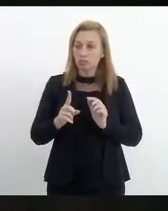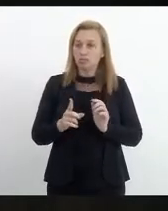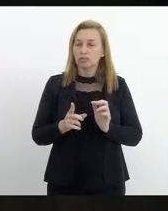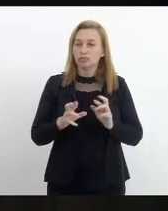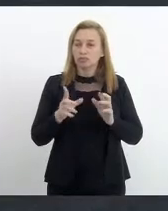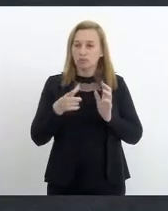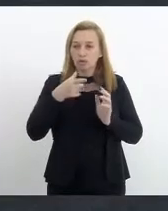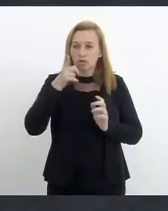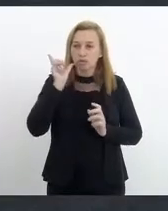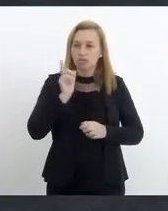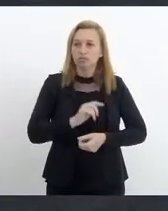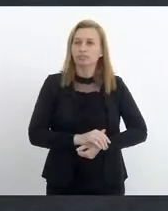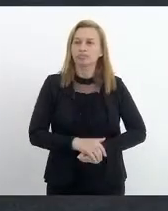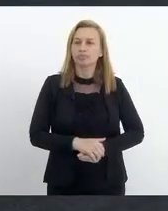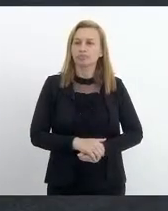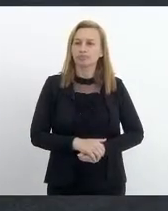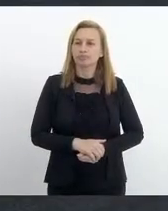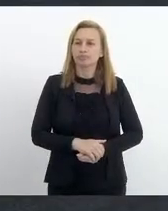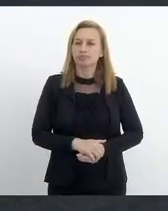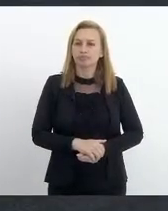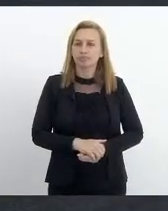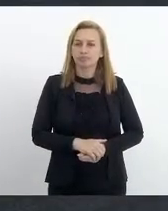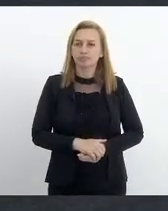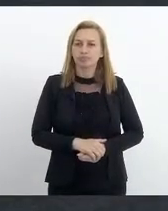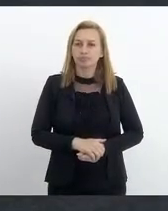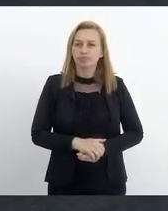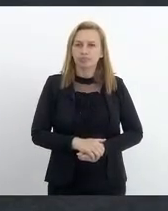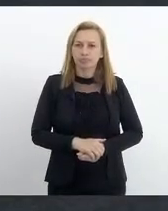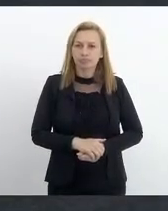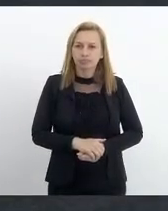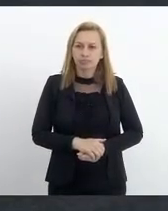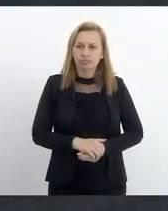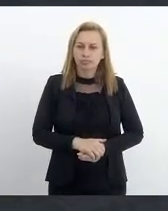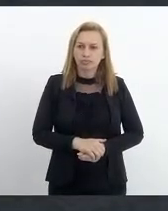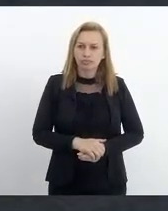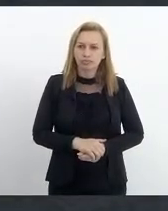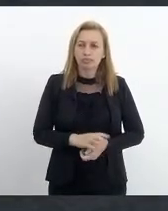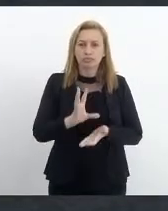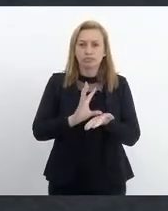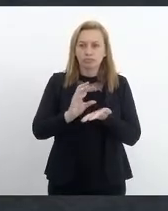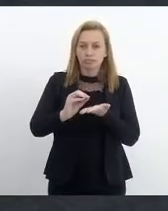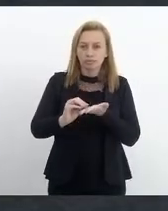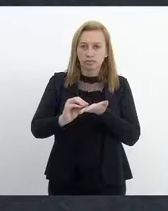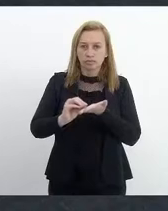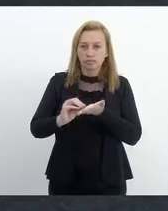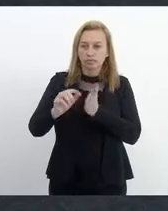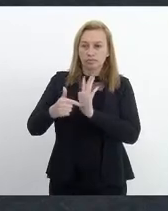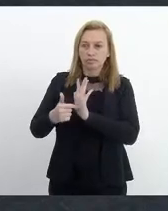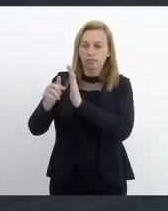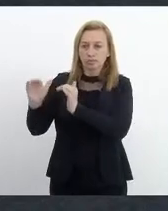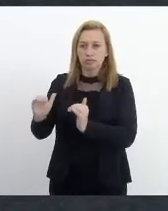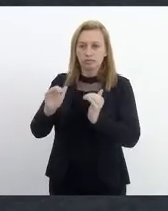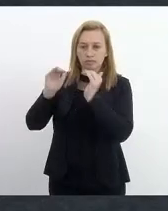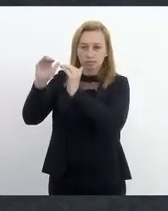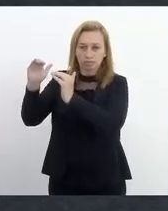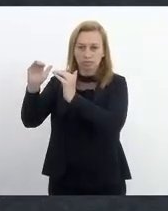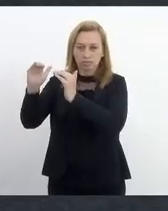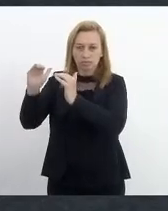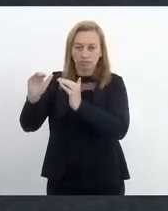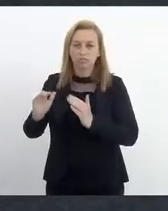E aí o flash a ata reflete com exatidão